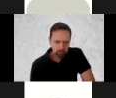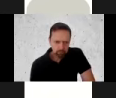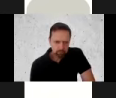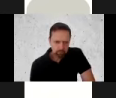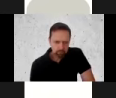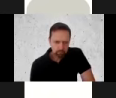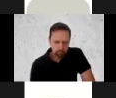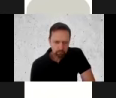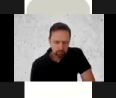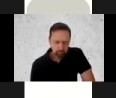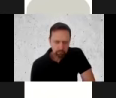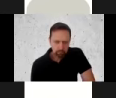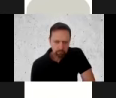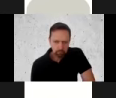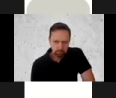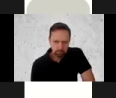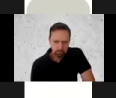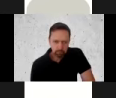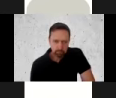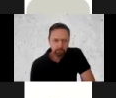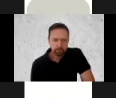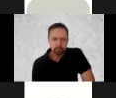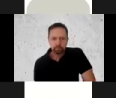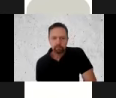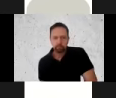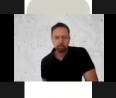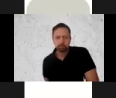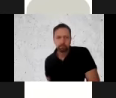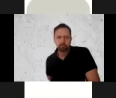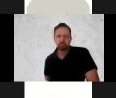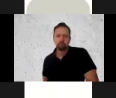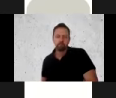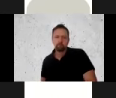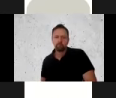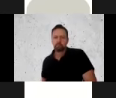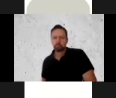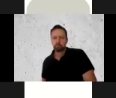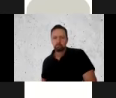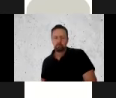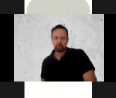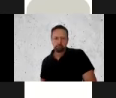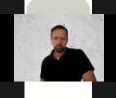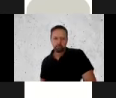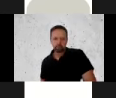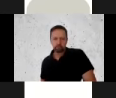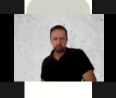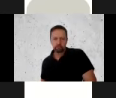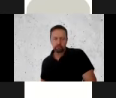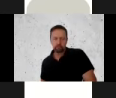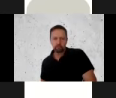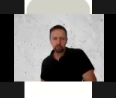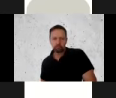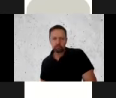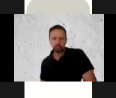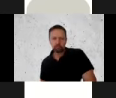das variáveis, do log, do backlog per judge, que é a medida de congestionamento, contra o potencial